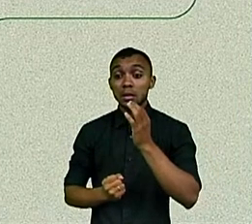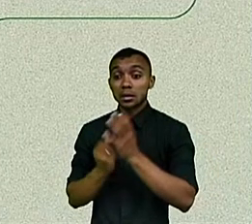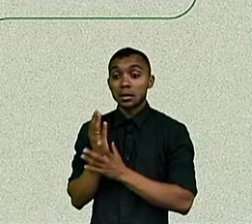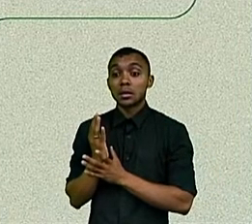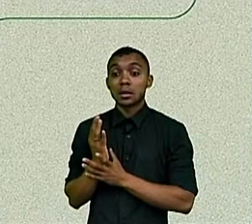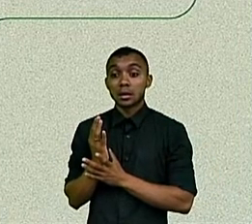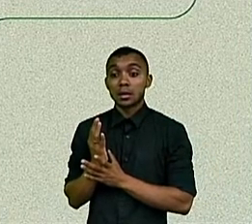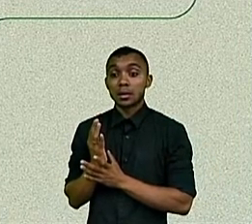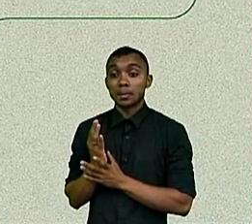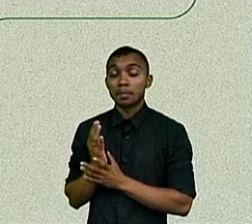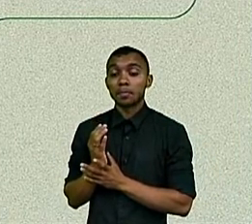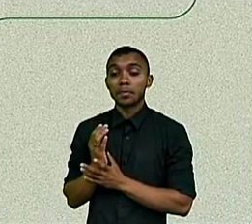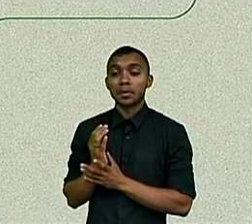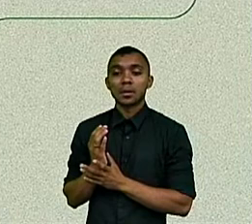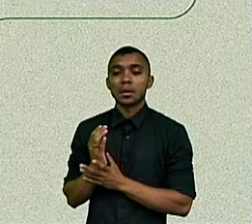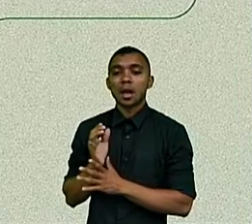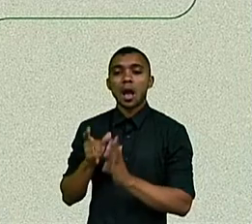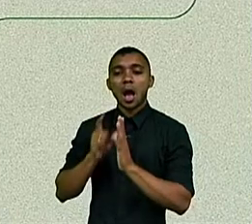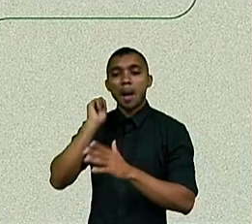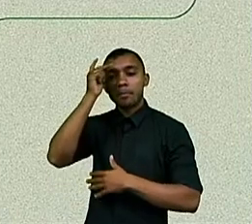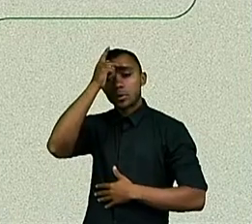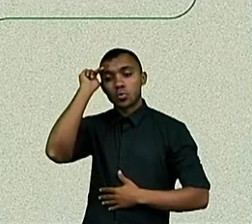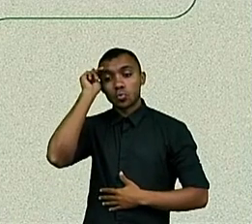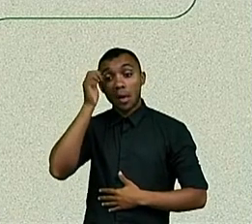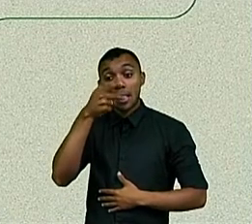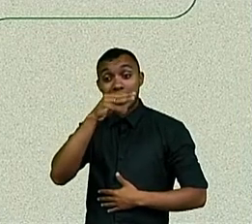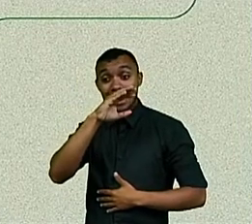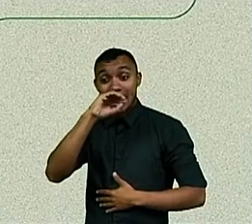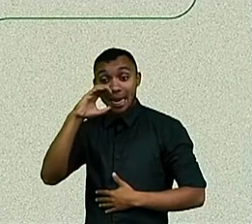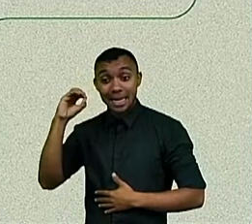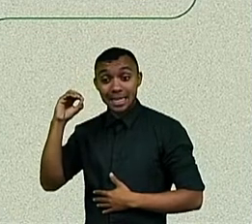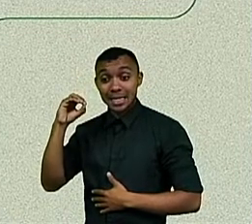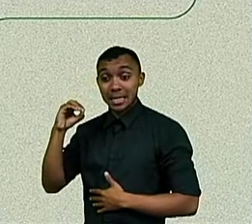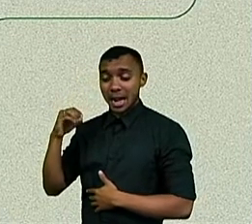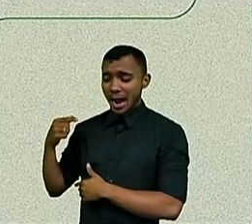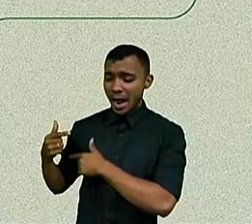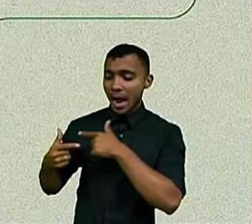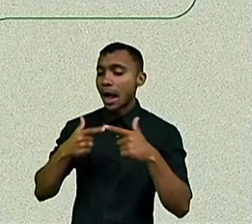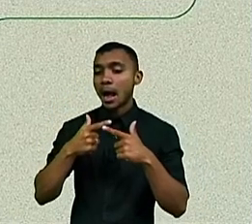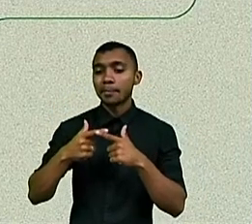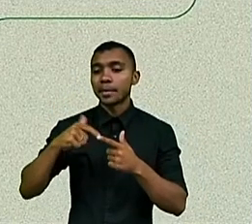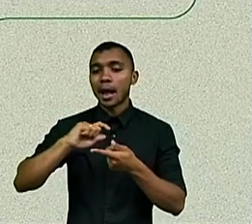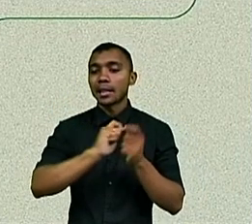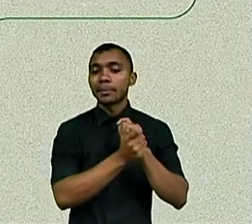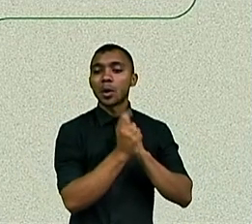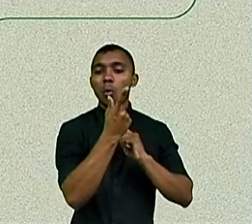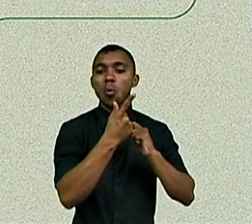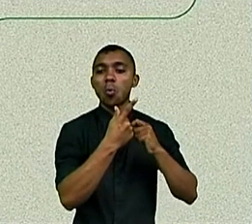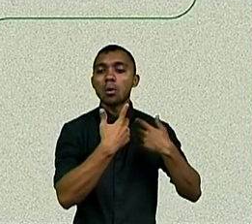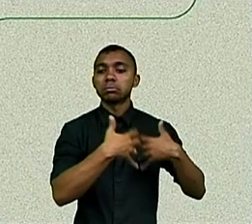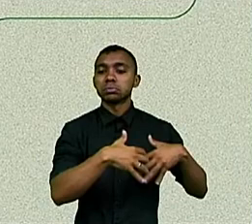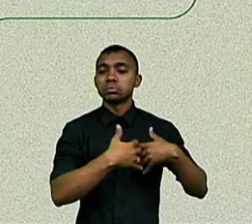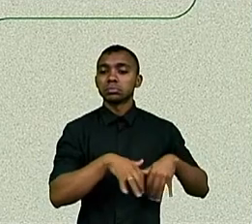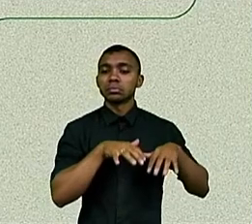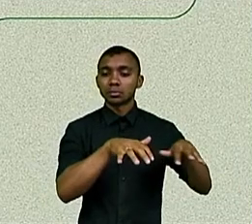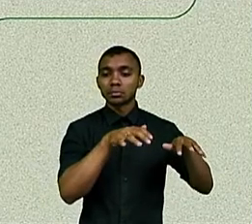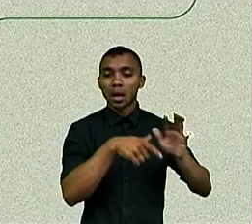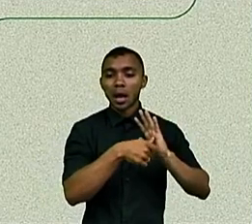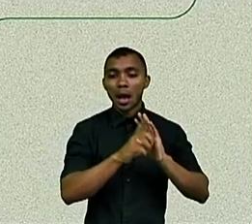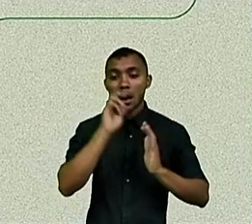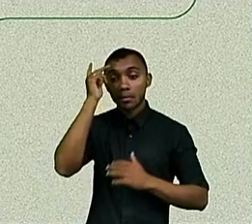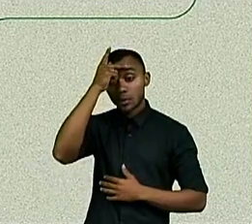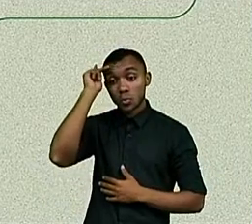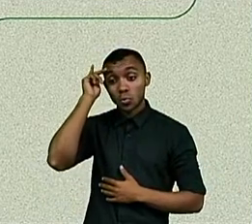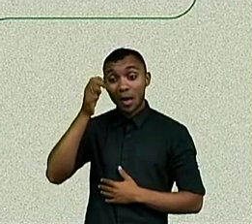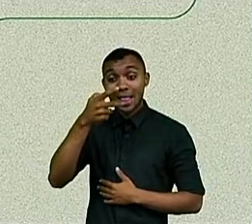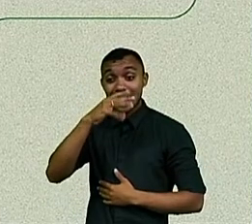de 300 pessoas Imagine você precisava talvez de 300 pessoas para fazer uma